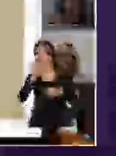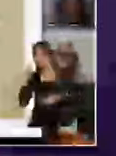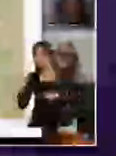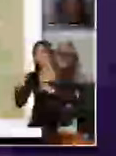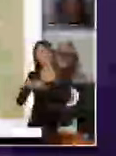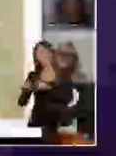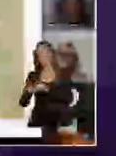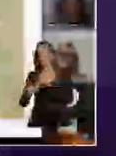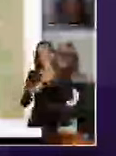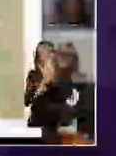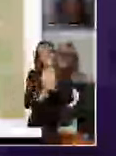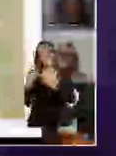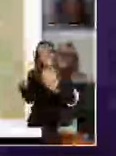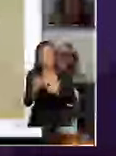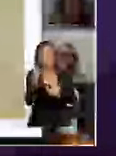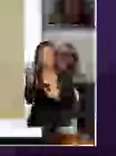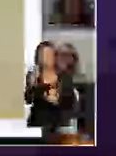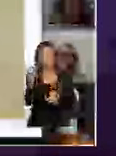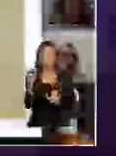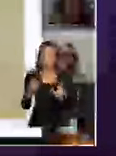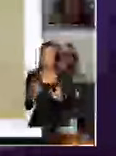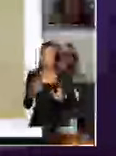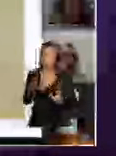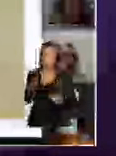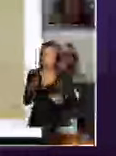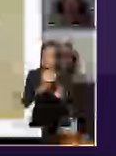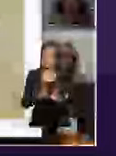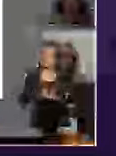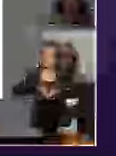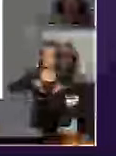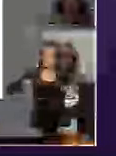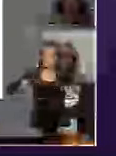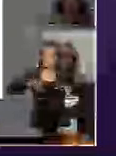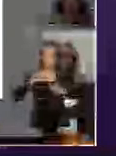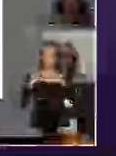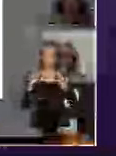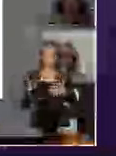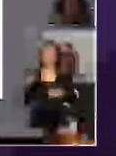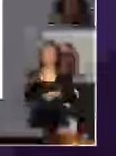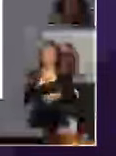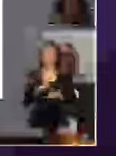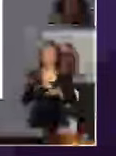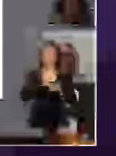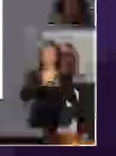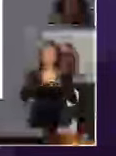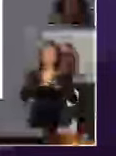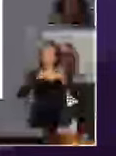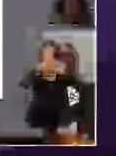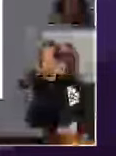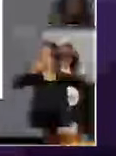também a importância da questão antiandrogênica. O nosso colega Dr. Ricardo Zimmermann, virologista, especialista